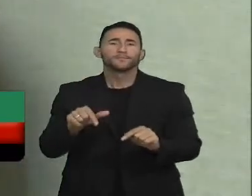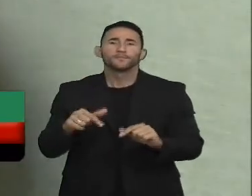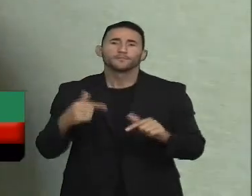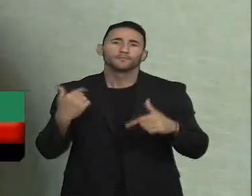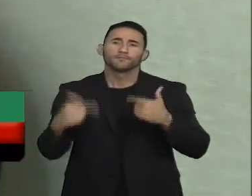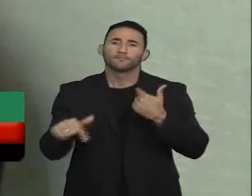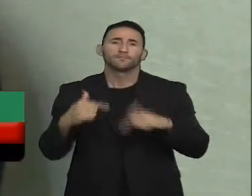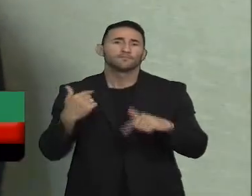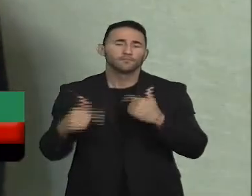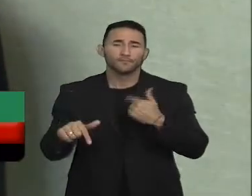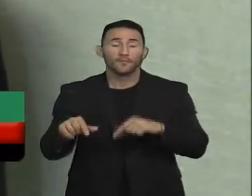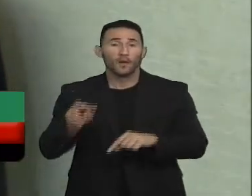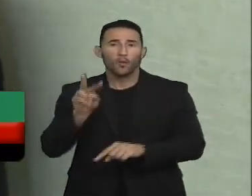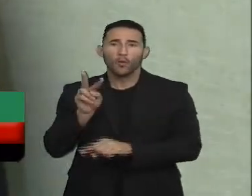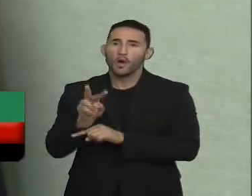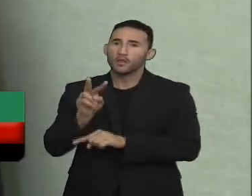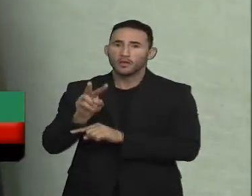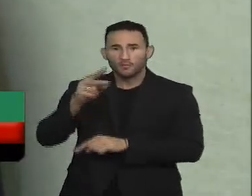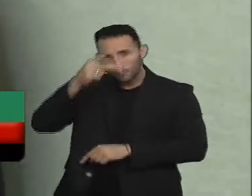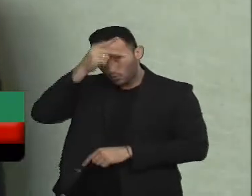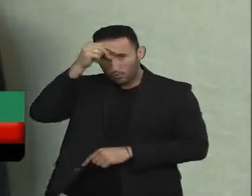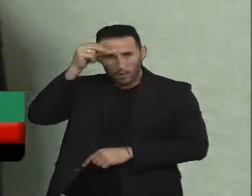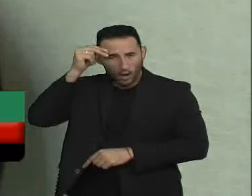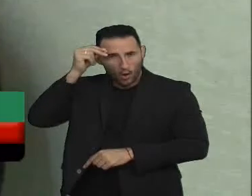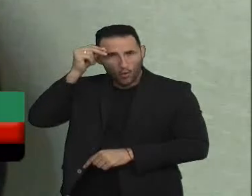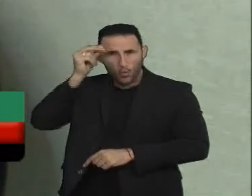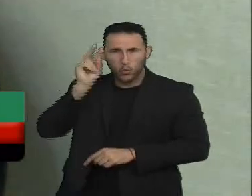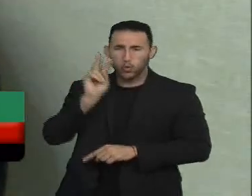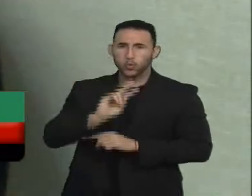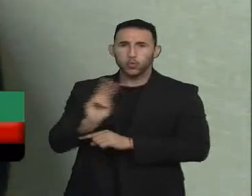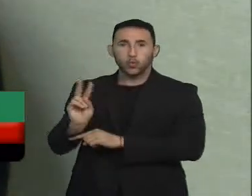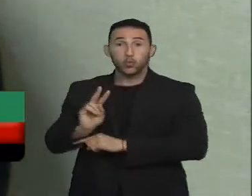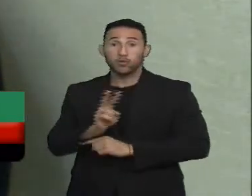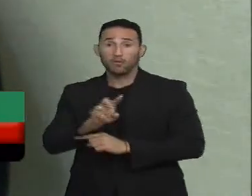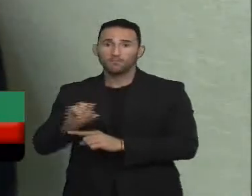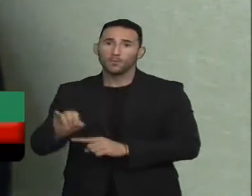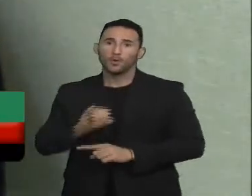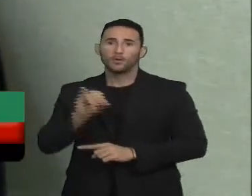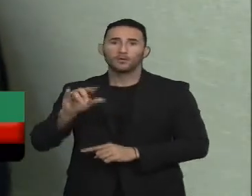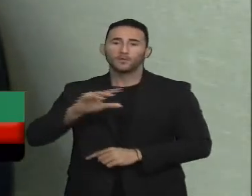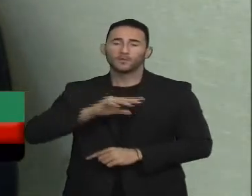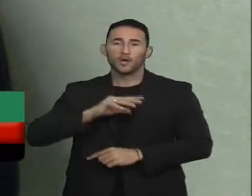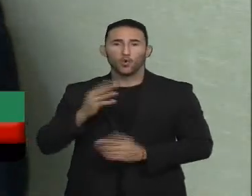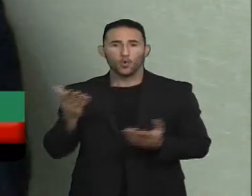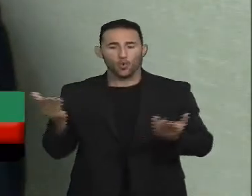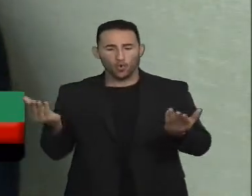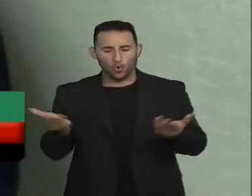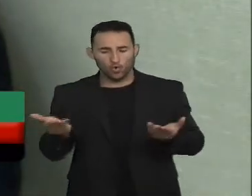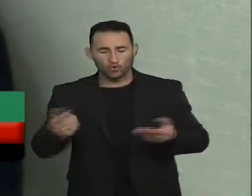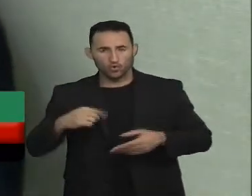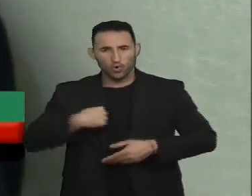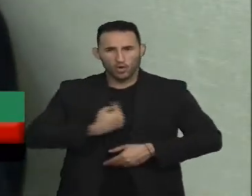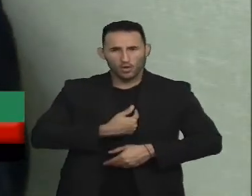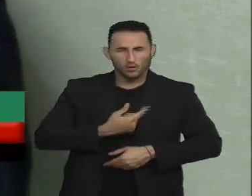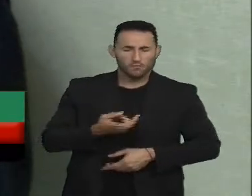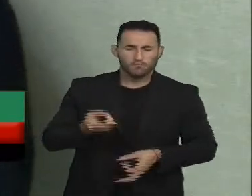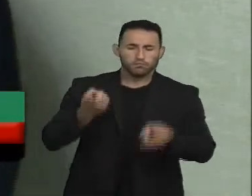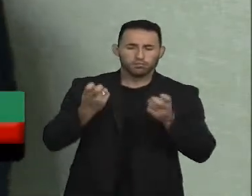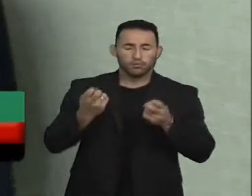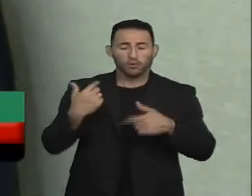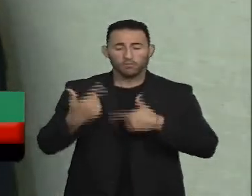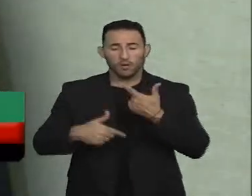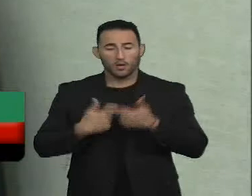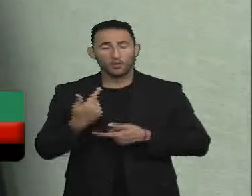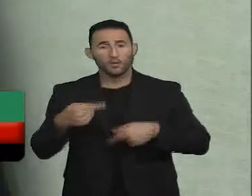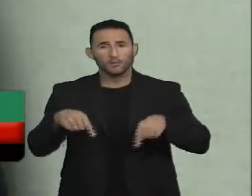nosso presidente, as guardas municipais são essenciais para as cidades. Hoje a gente vê a atuação da guarda municipal da cidade de Osasco e das